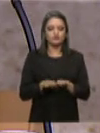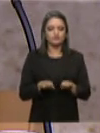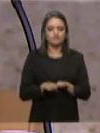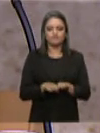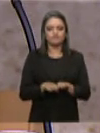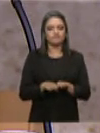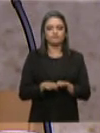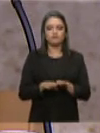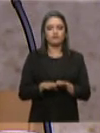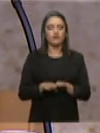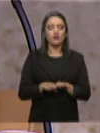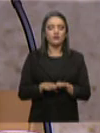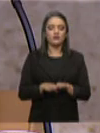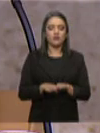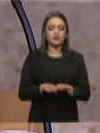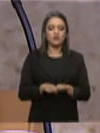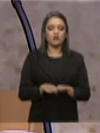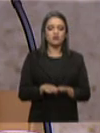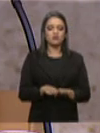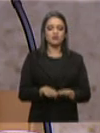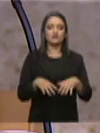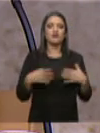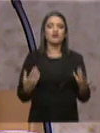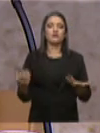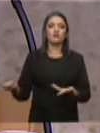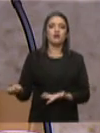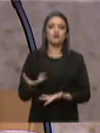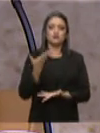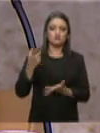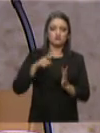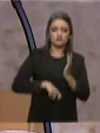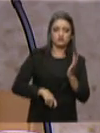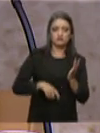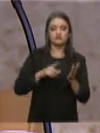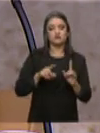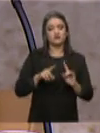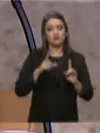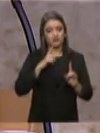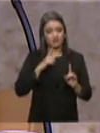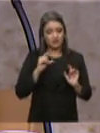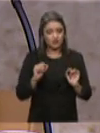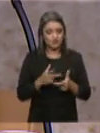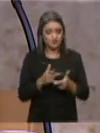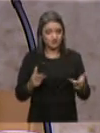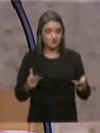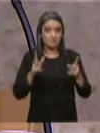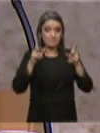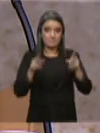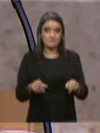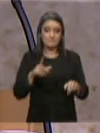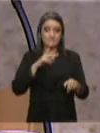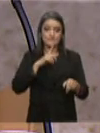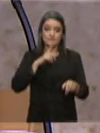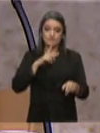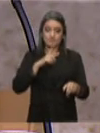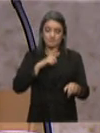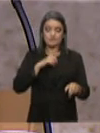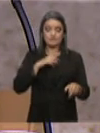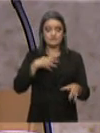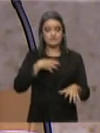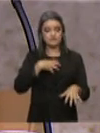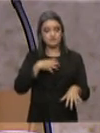tributo. Justifica-se, portanto, a incidência, conforme a natureza da espécie